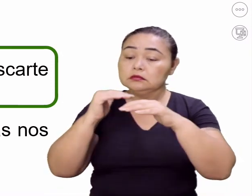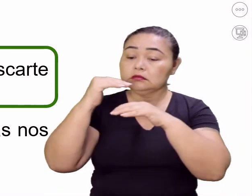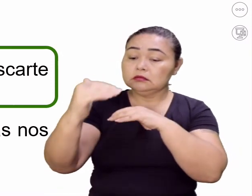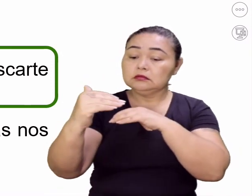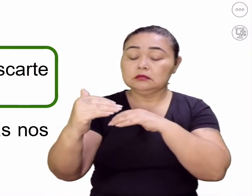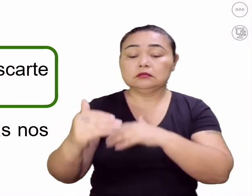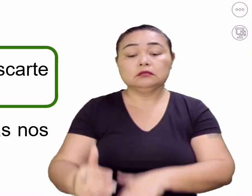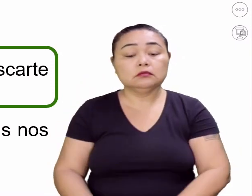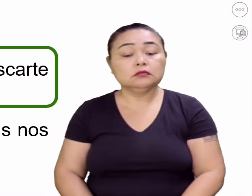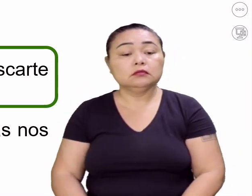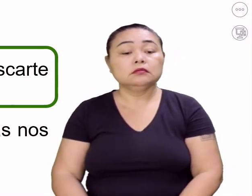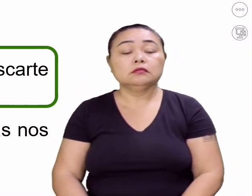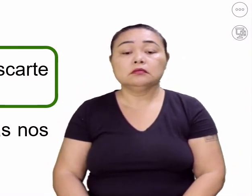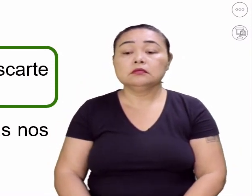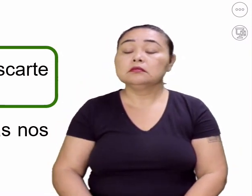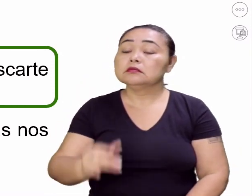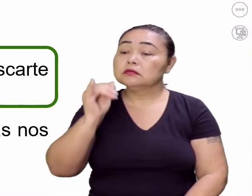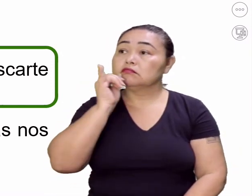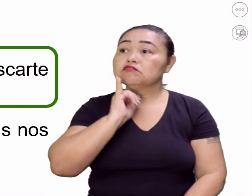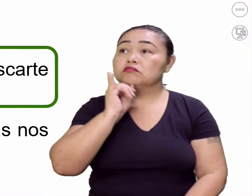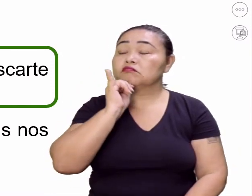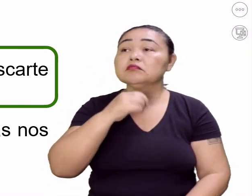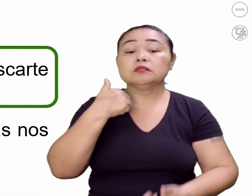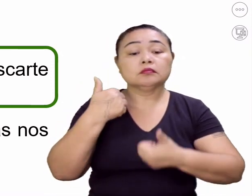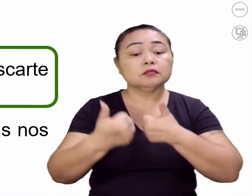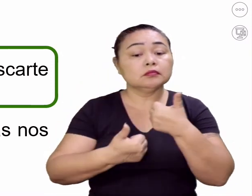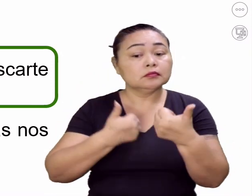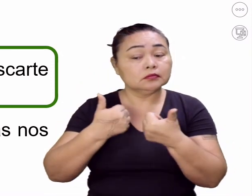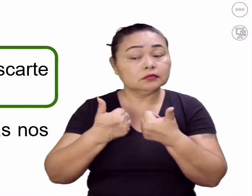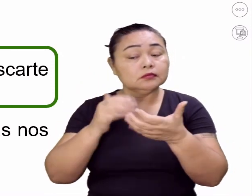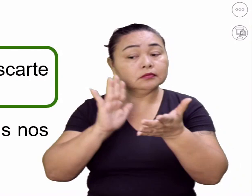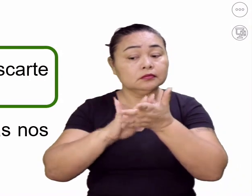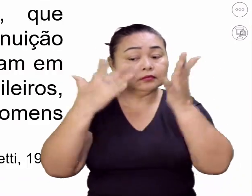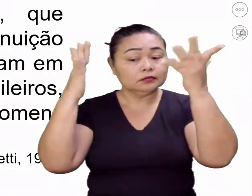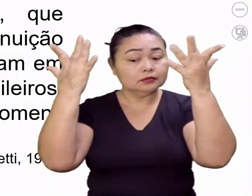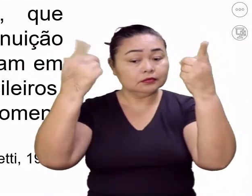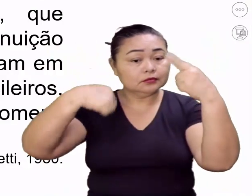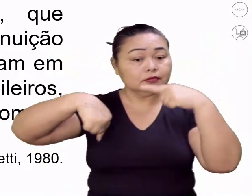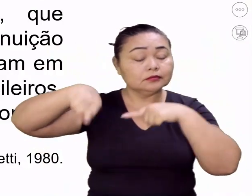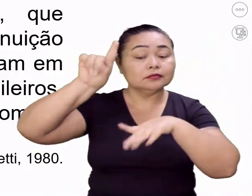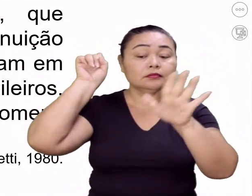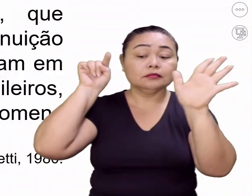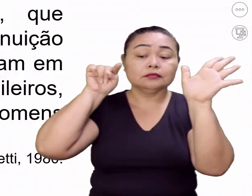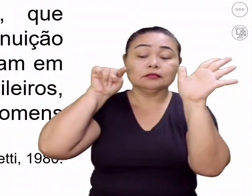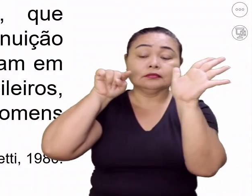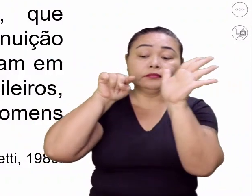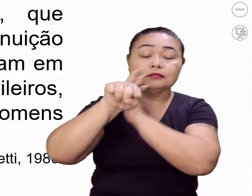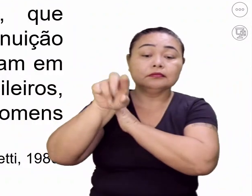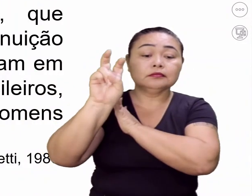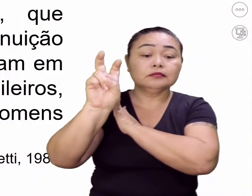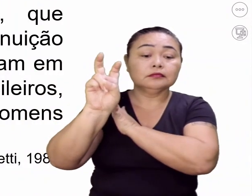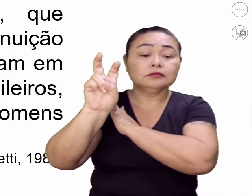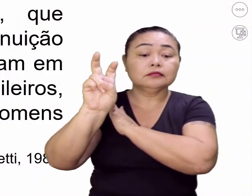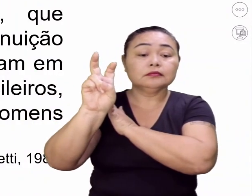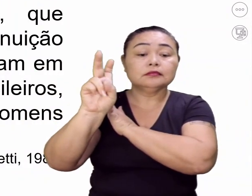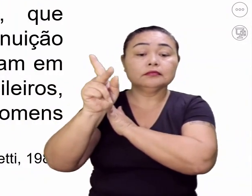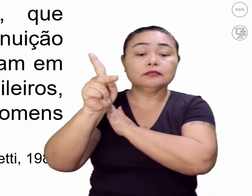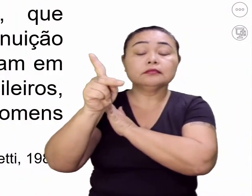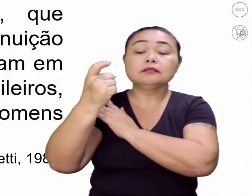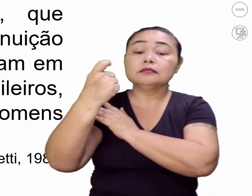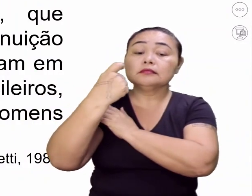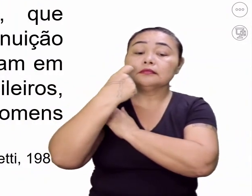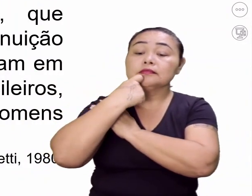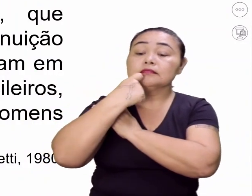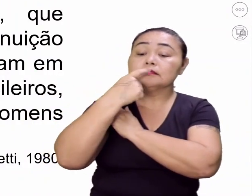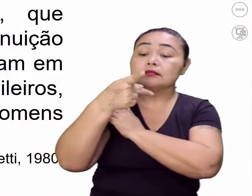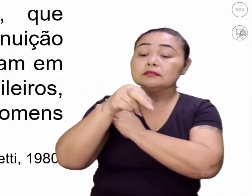transbordar. Exatamente. Um exemplo. Beleza? Tranquilo. Parabéns a todos que acertaram. Vamos para a próxima. Questão 5. As